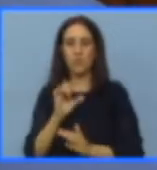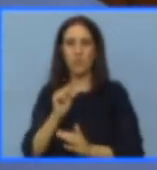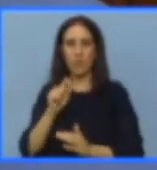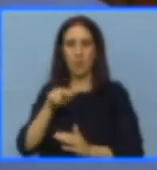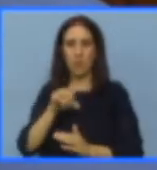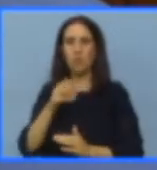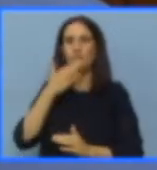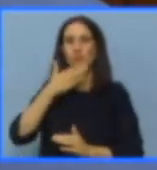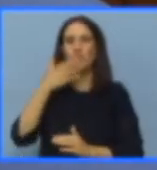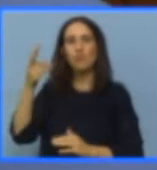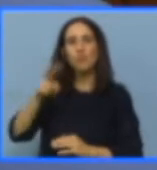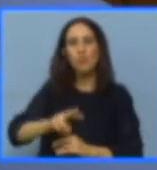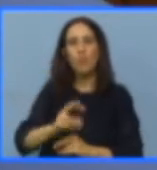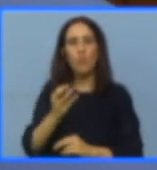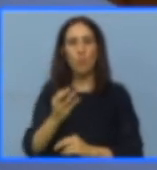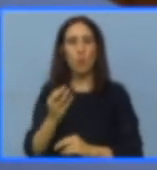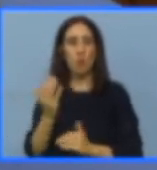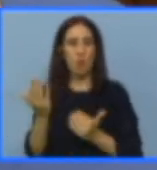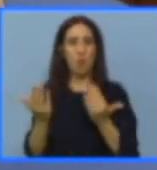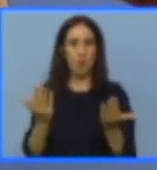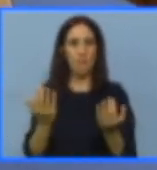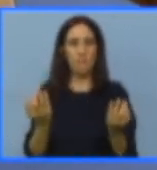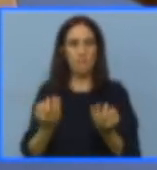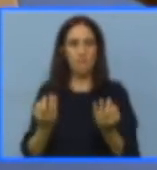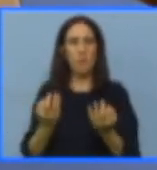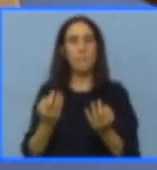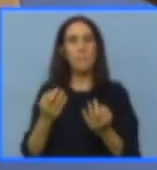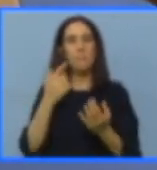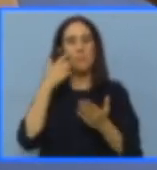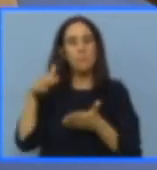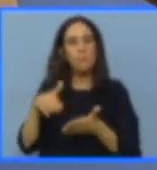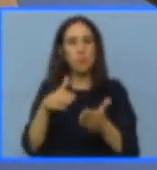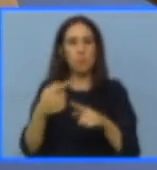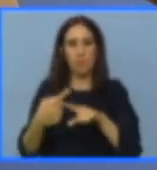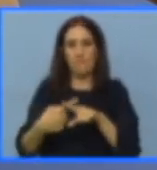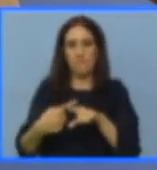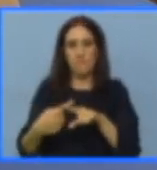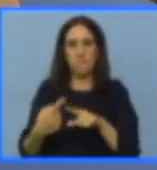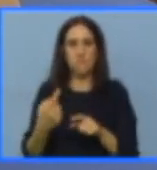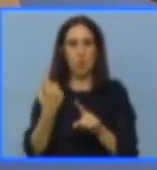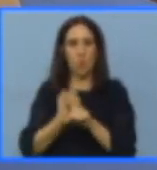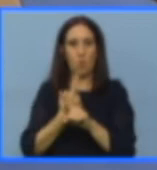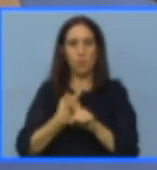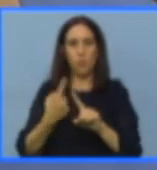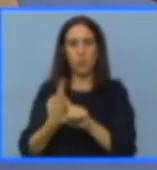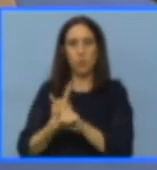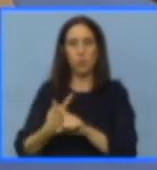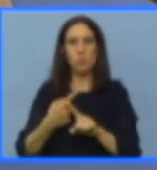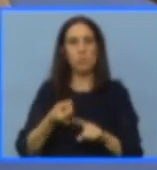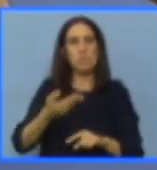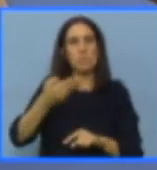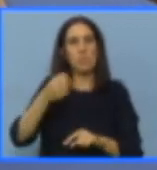emprestou. E, portanto, entre um e outro existe um percurso que, de facto, é fascinante, por mais de 70 obras notáveis. Uma